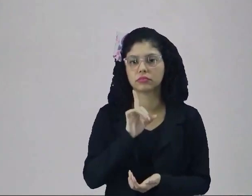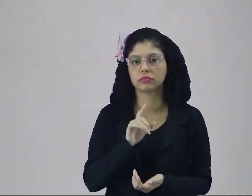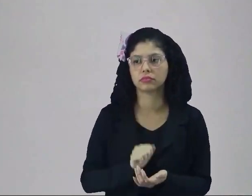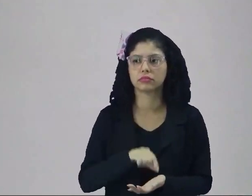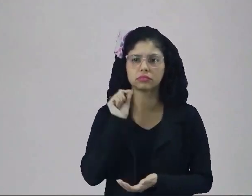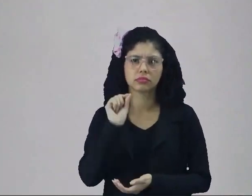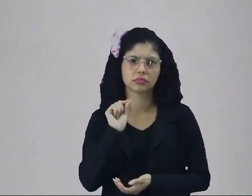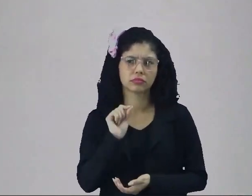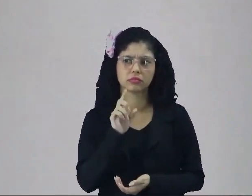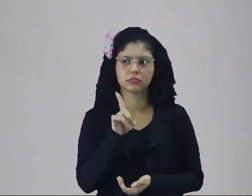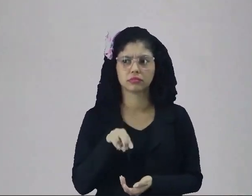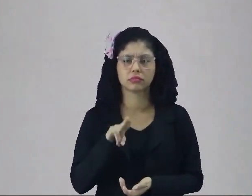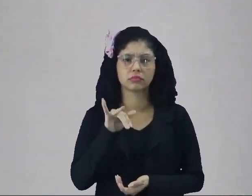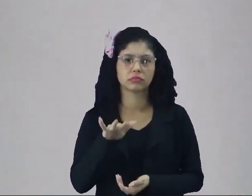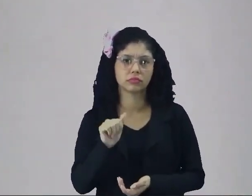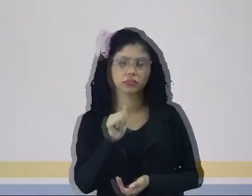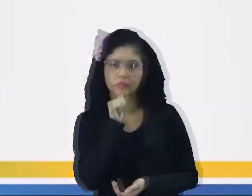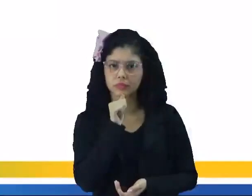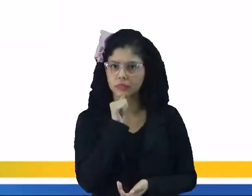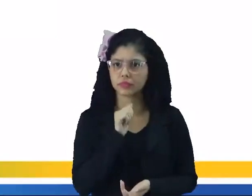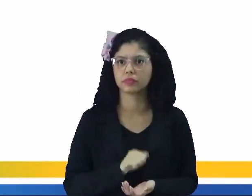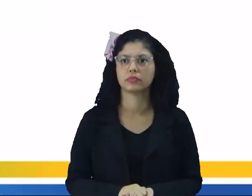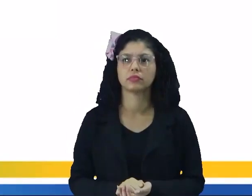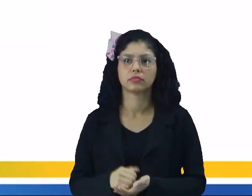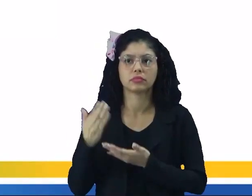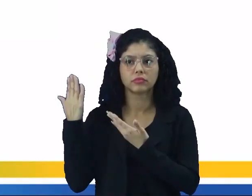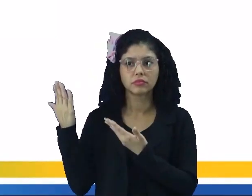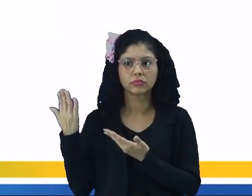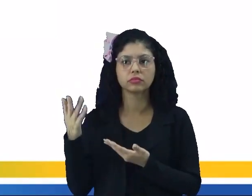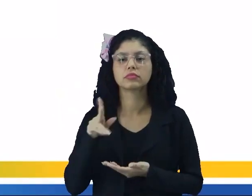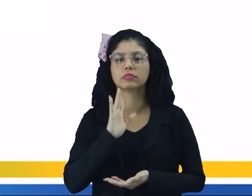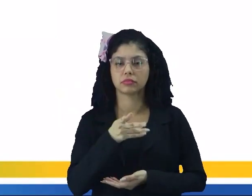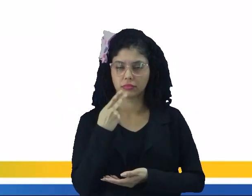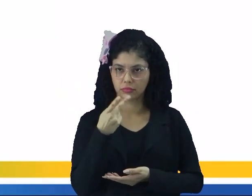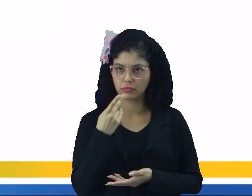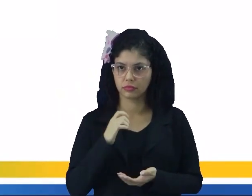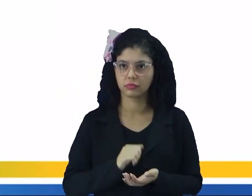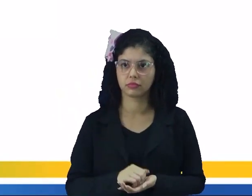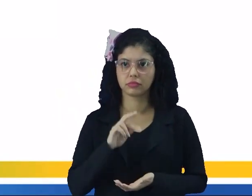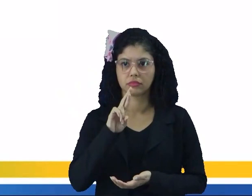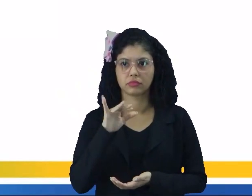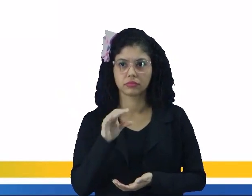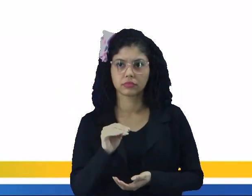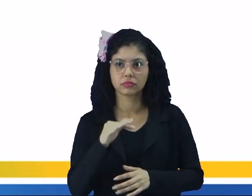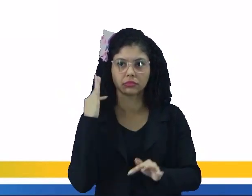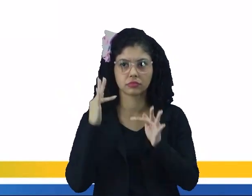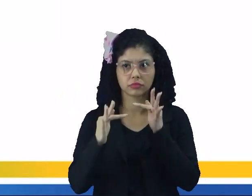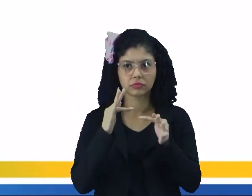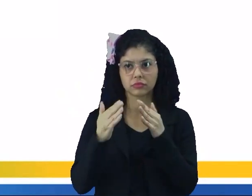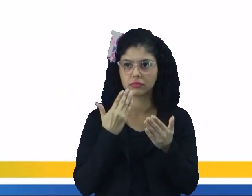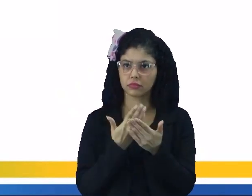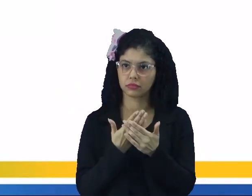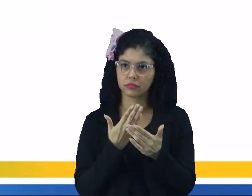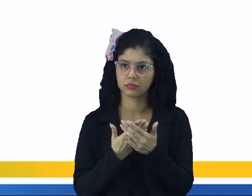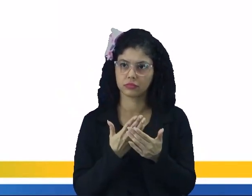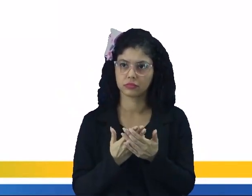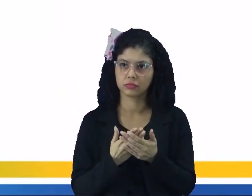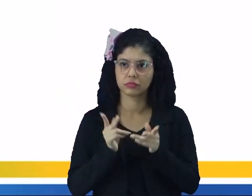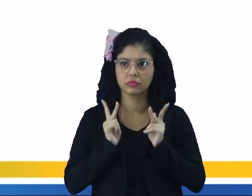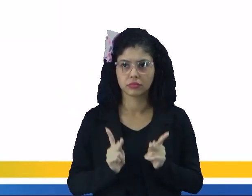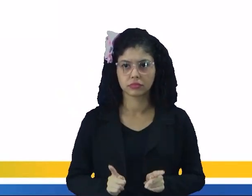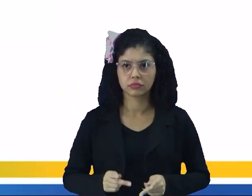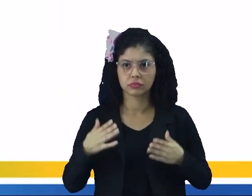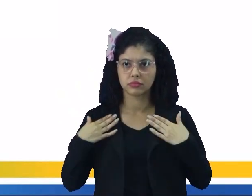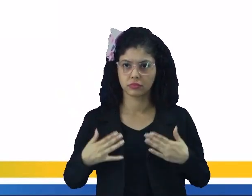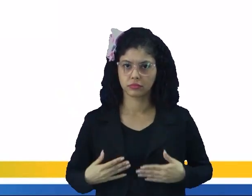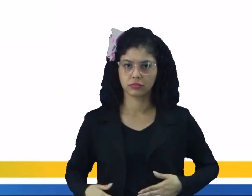é dinâmica. Bem, a dinâmica, conforme nós já mencionamos, é o ramo então da física que vai estudar o comportamento